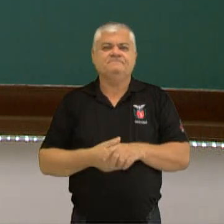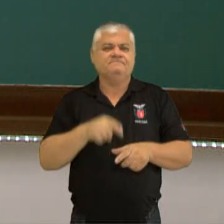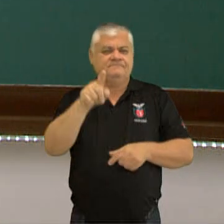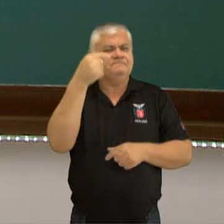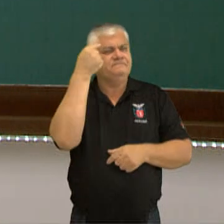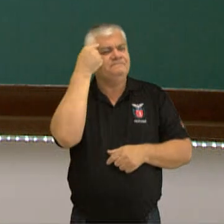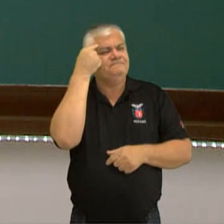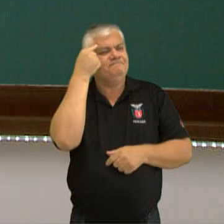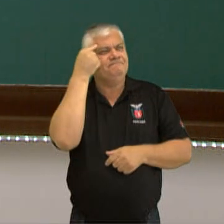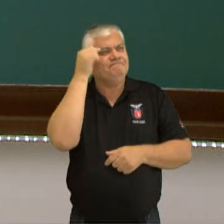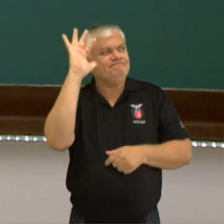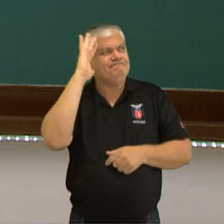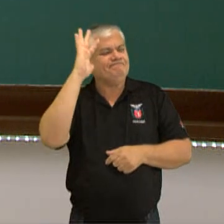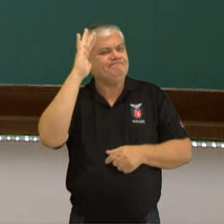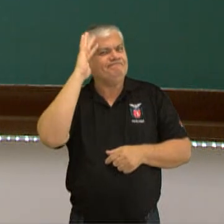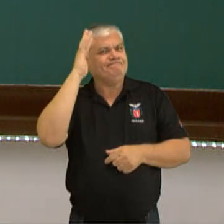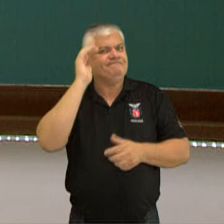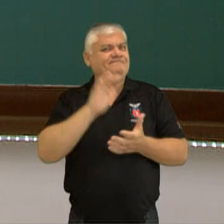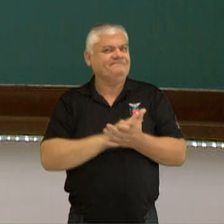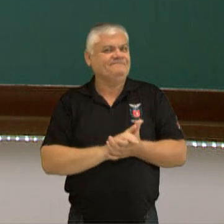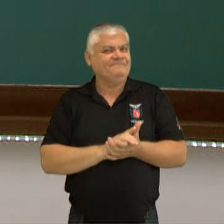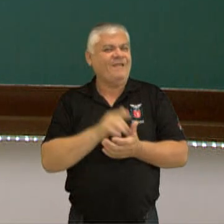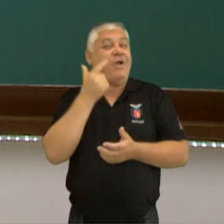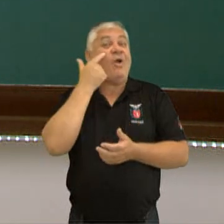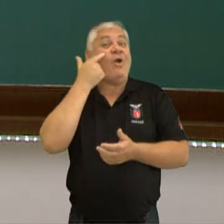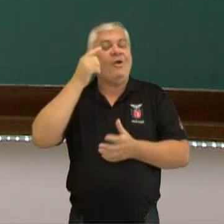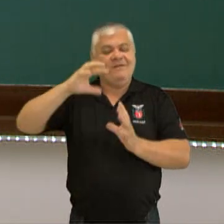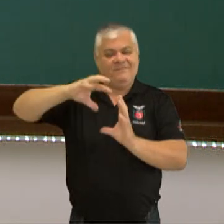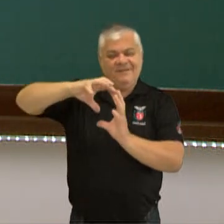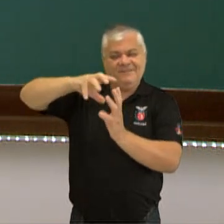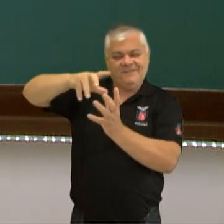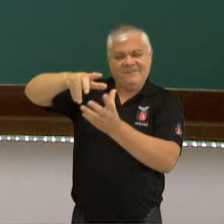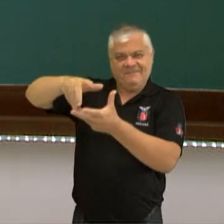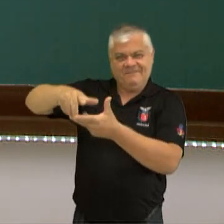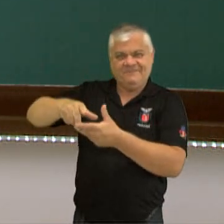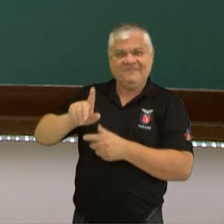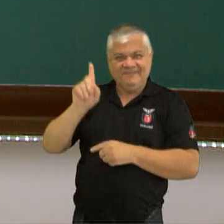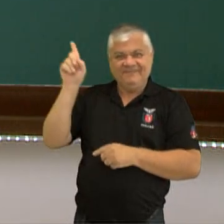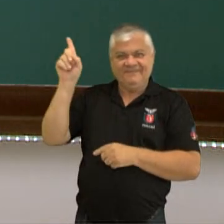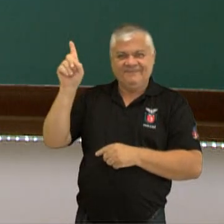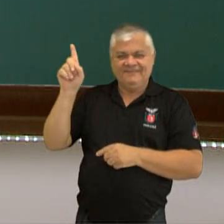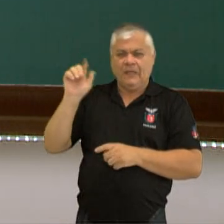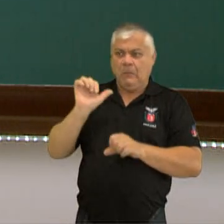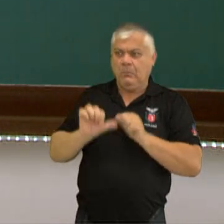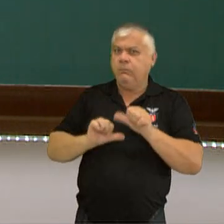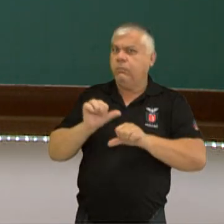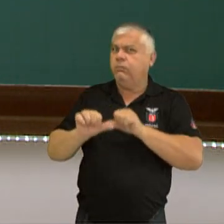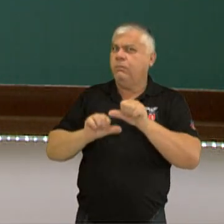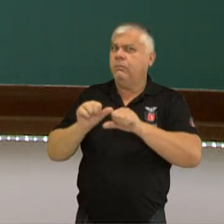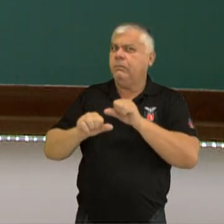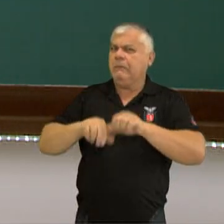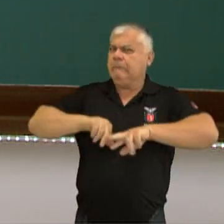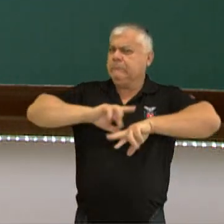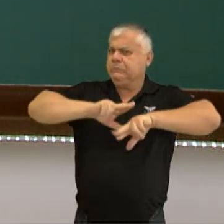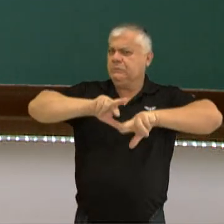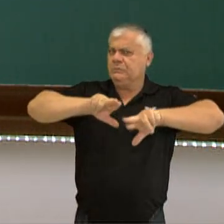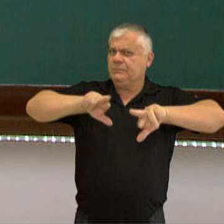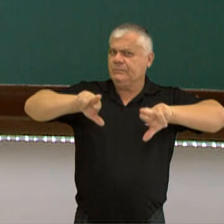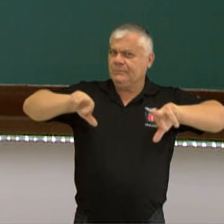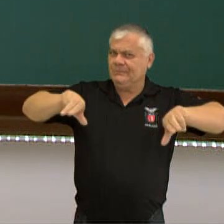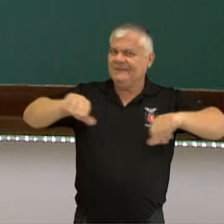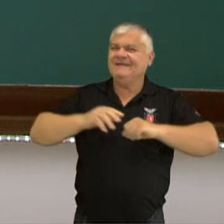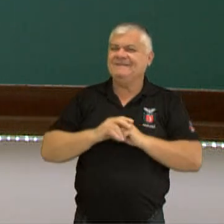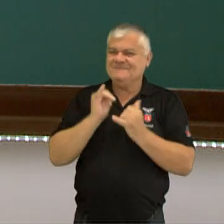um pouquinho? Olha lá o nosso planeta. Aqui, ele passou por muitas transformações. A imagem é